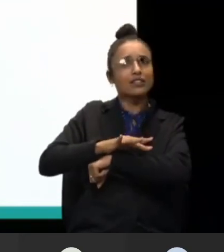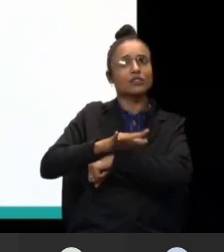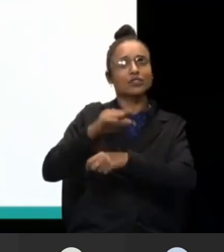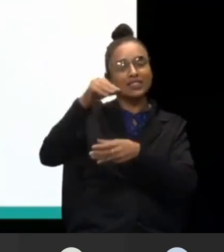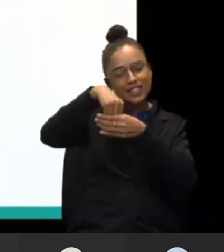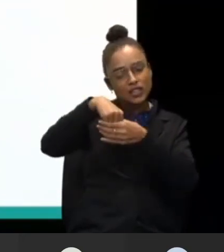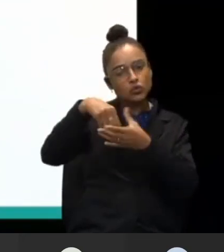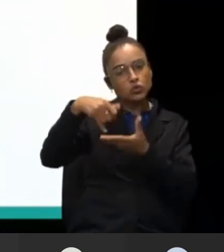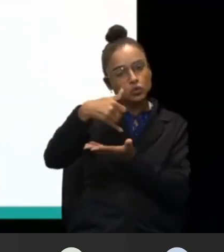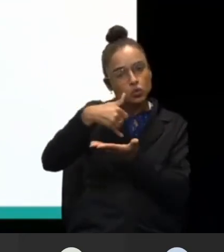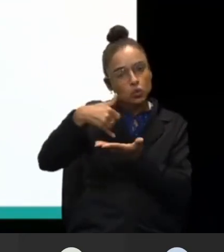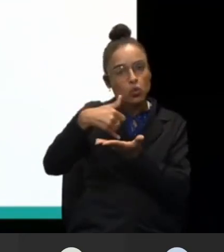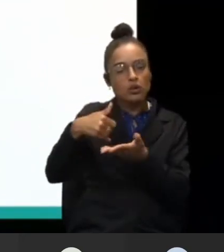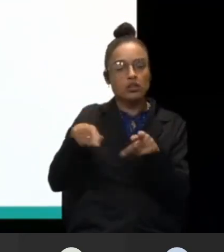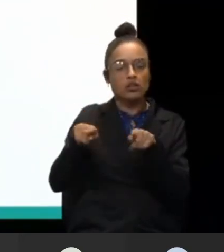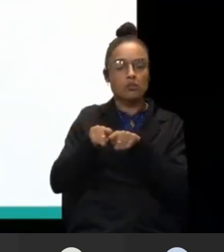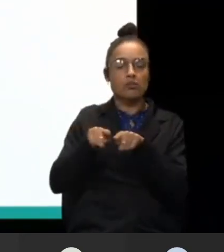gorduras.